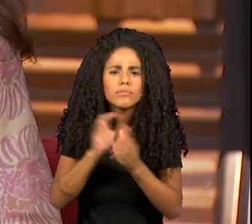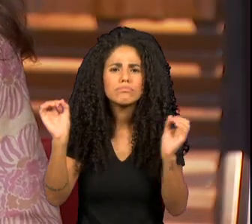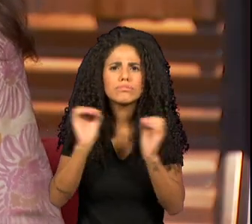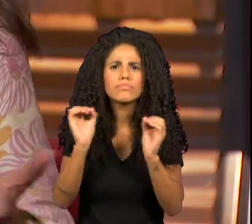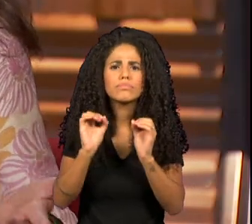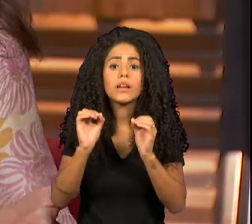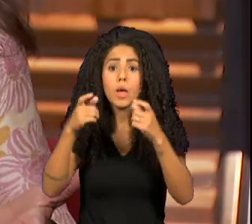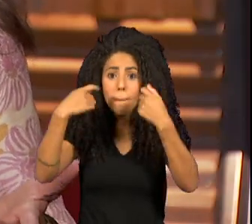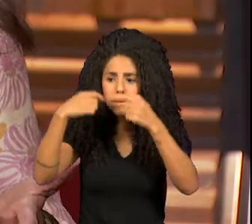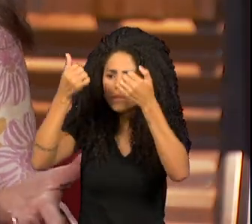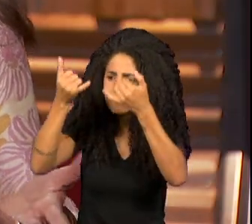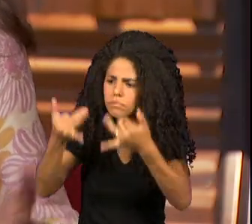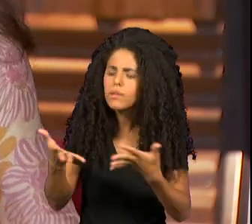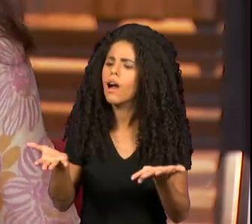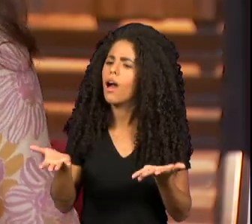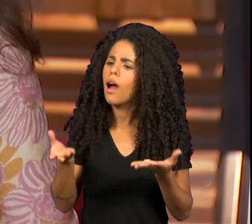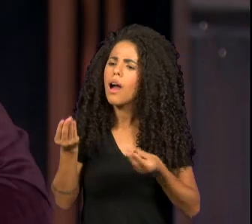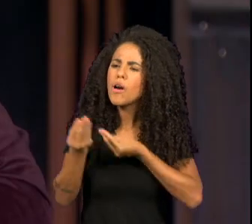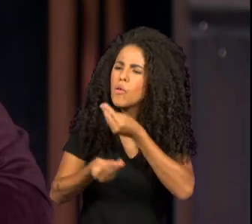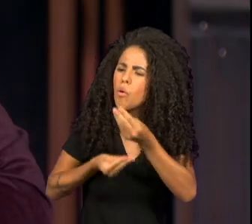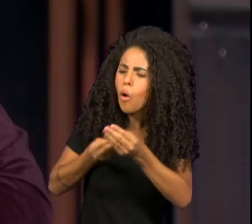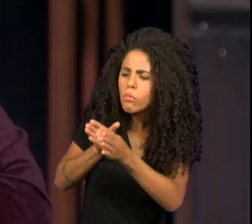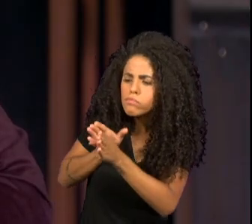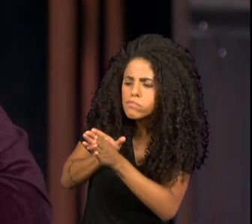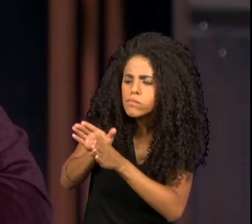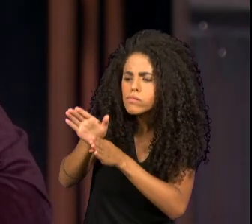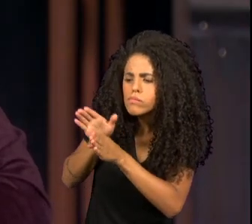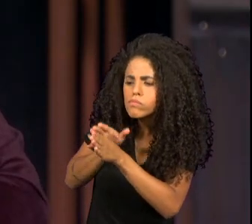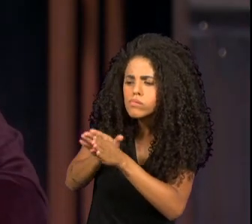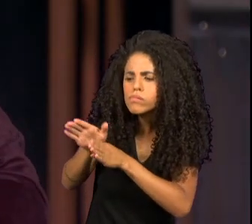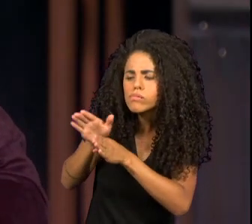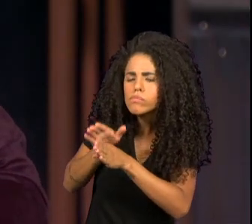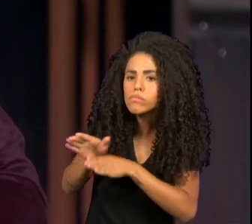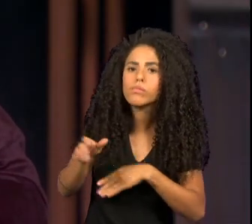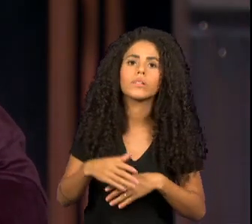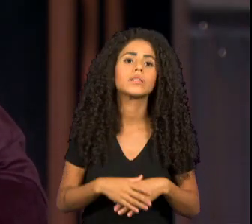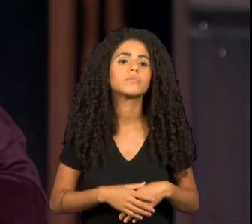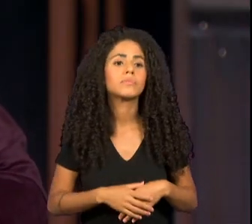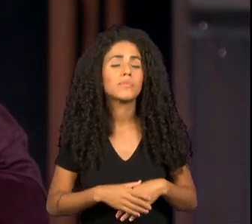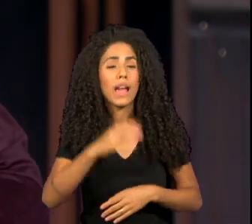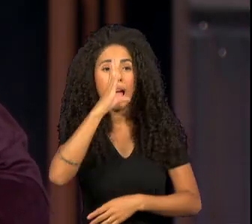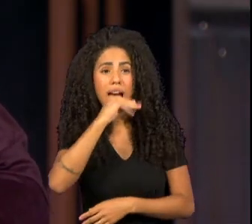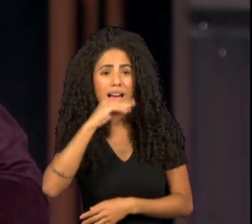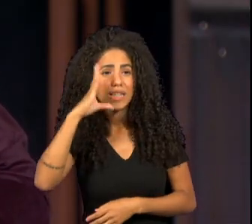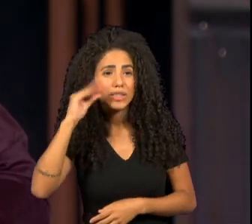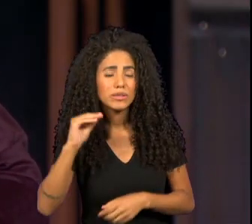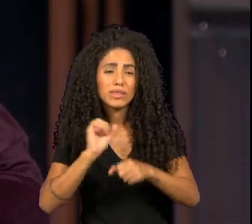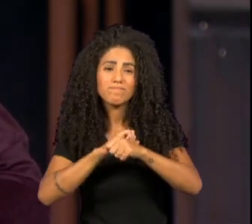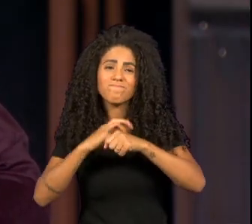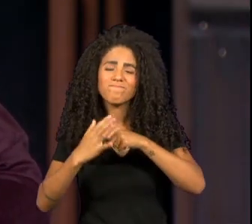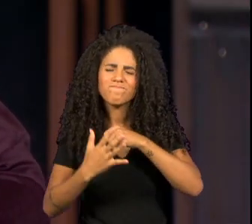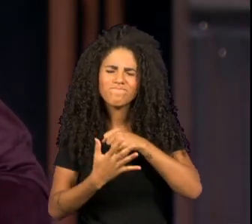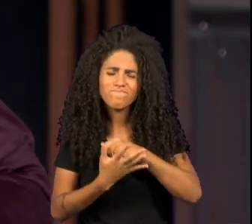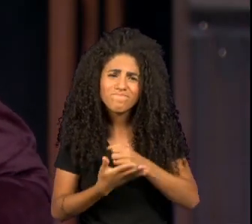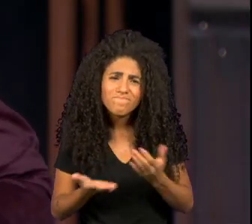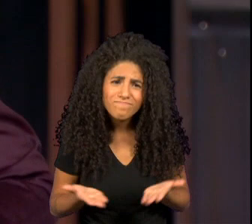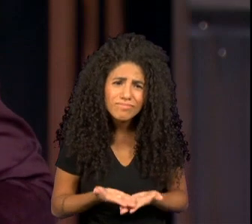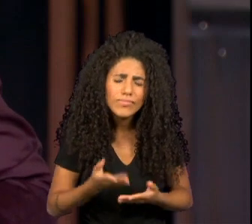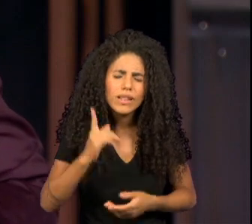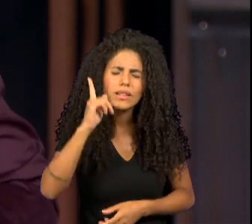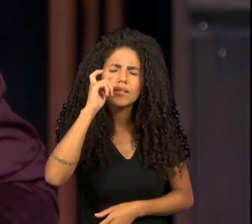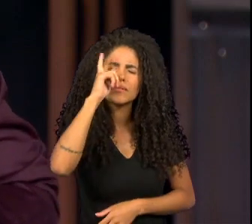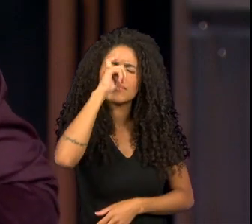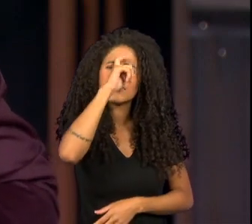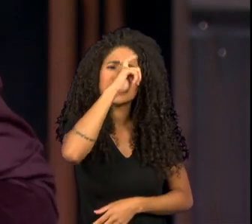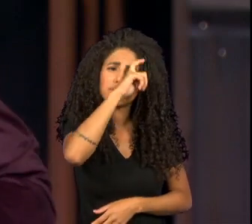dizer um pouco o que que ele tá vivendo tem uma coisa que a gente tem que Reconhecer cara passar adolescência nessa com anemia é uma